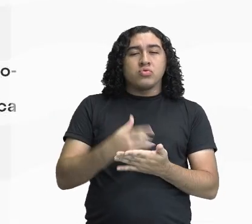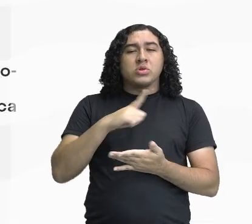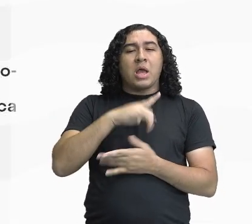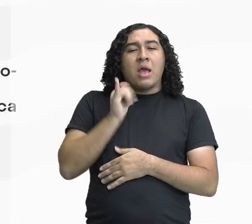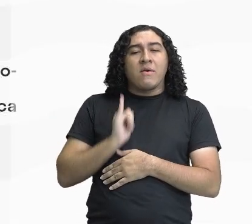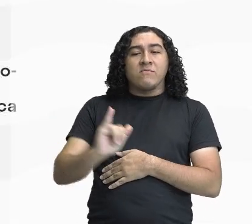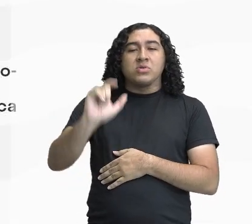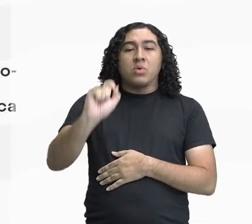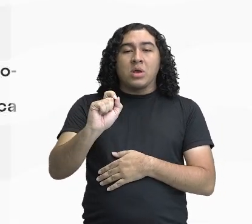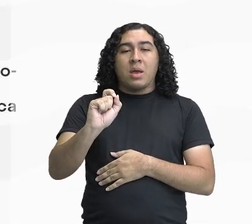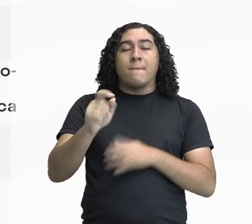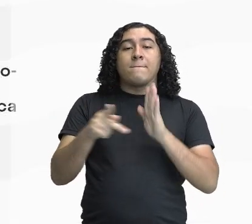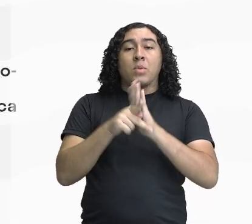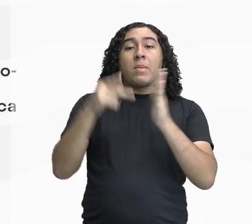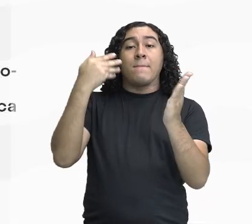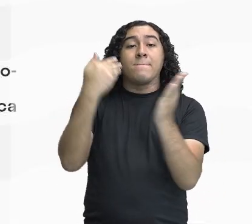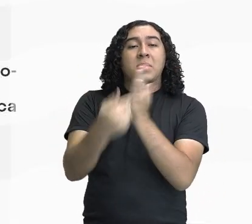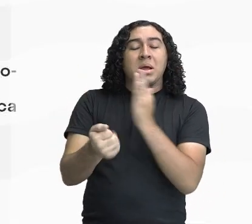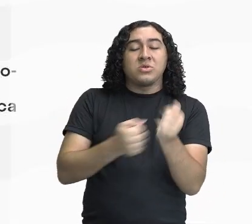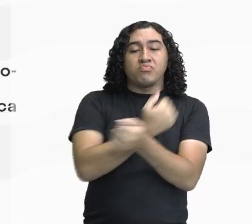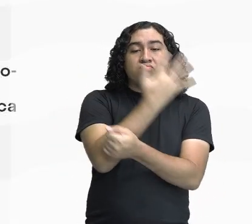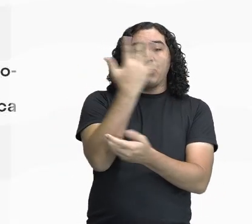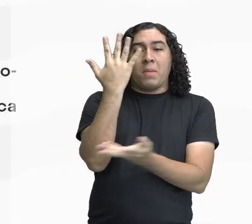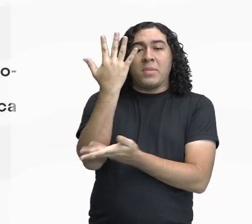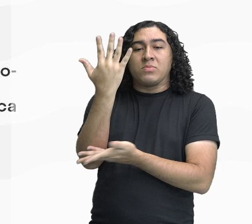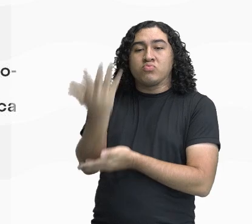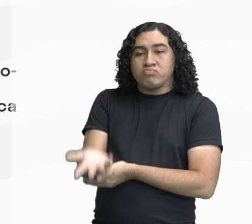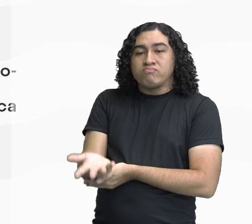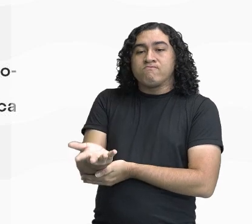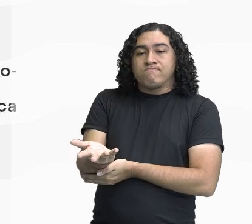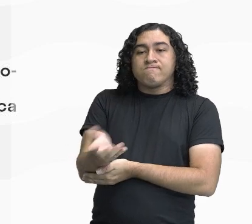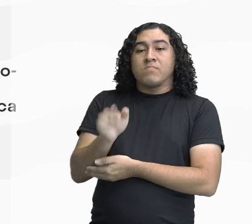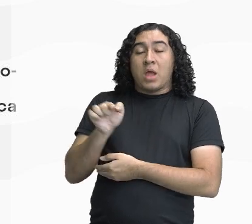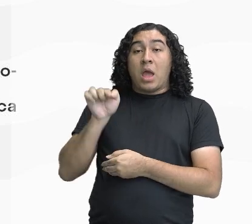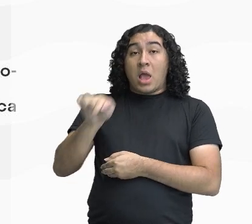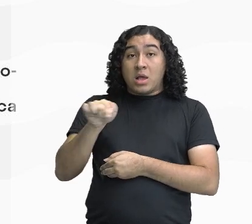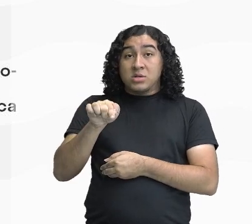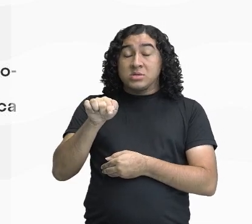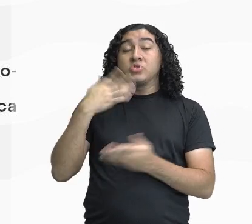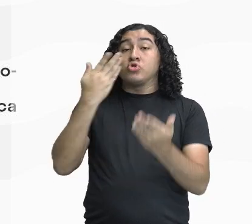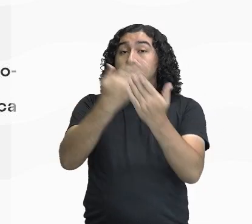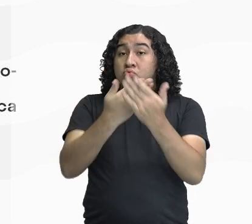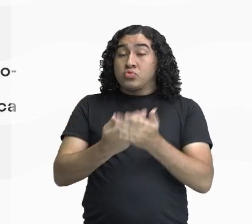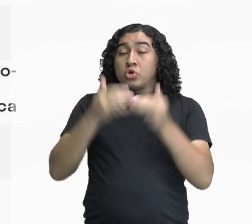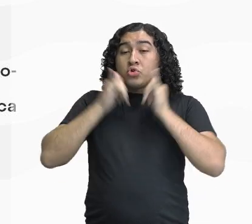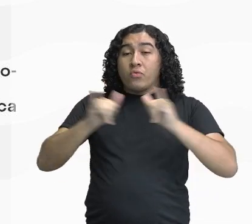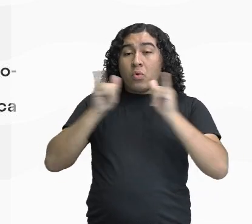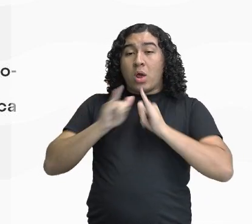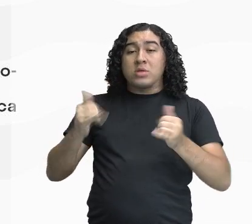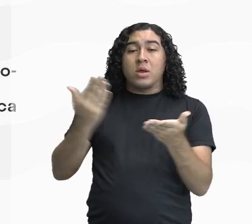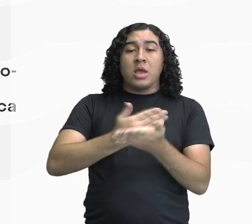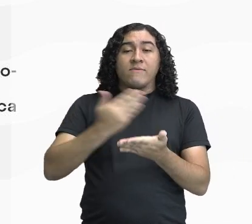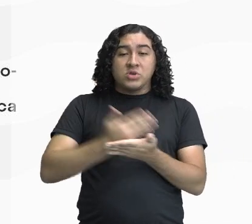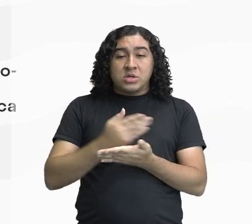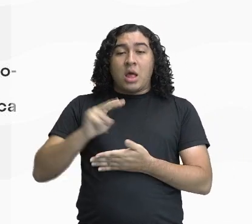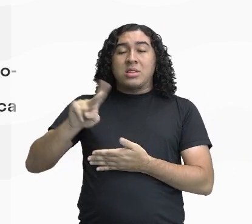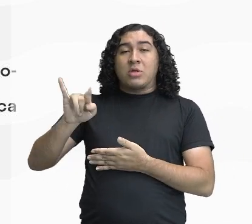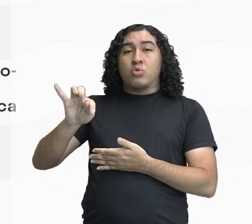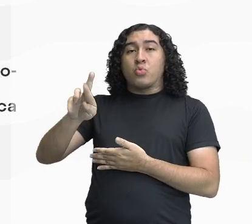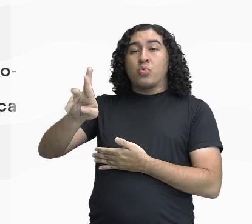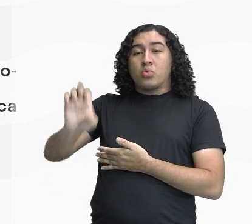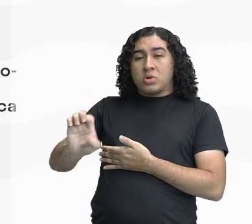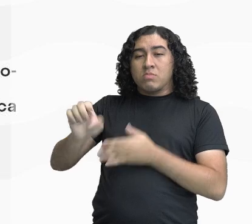risco de extinção da floresta amazônica. Esse estudo, que foi divulgado pela revista Nature, aponta